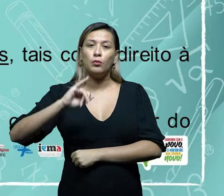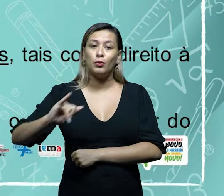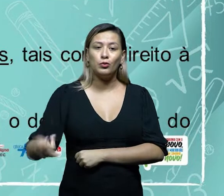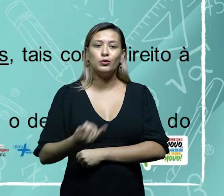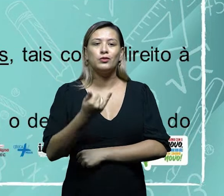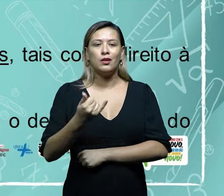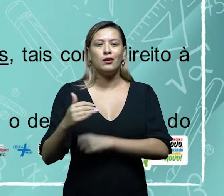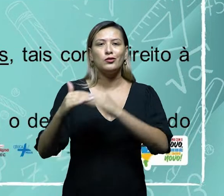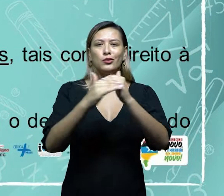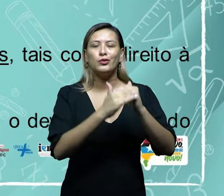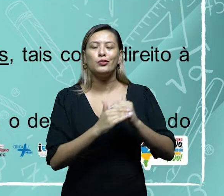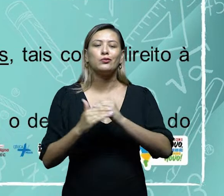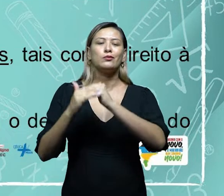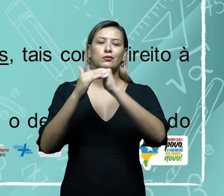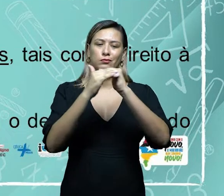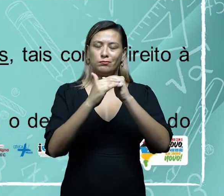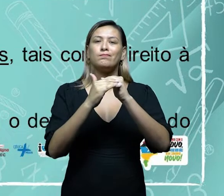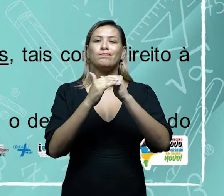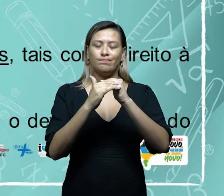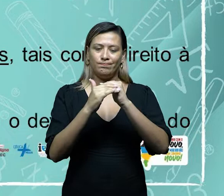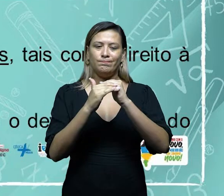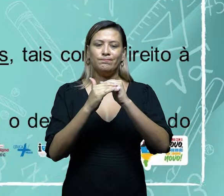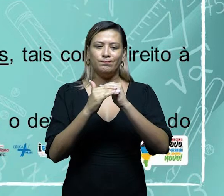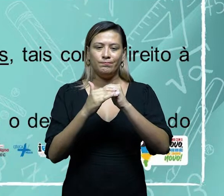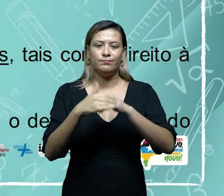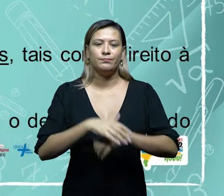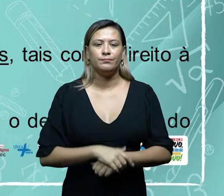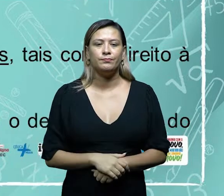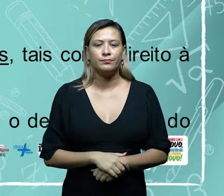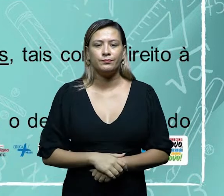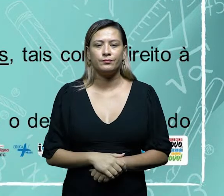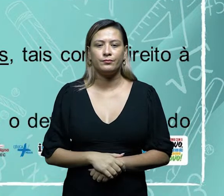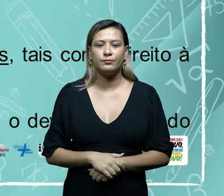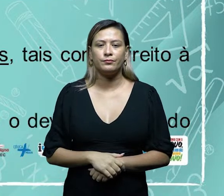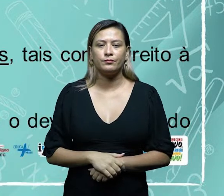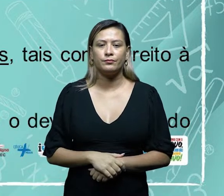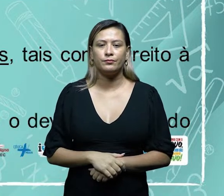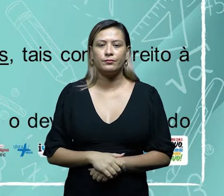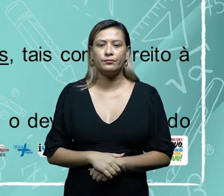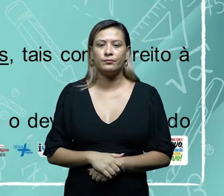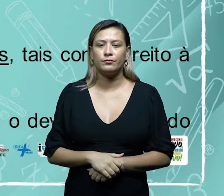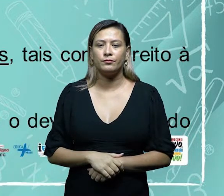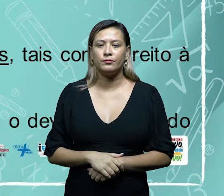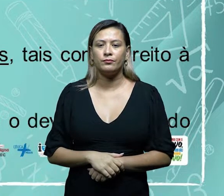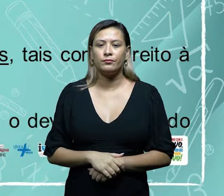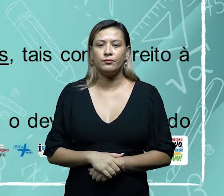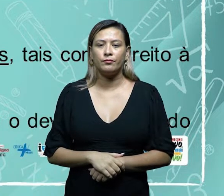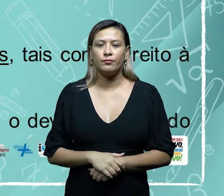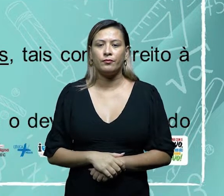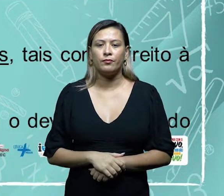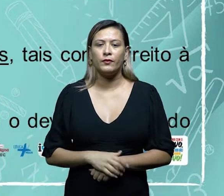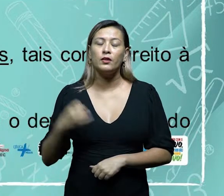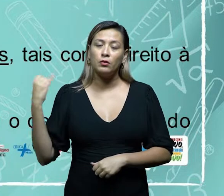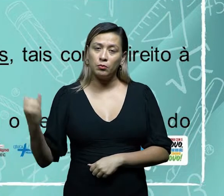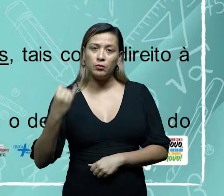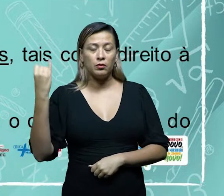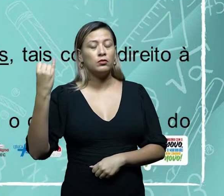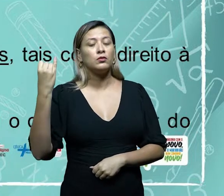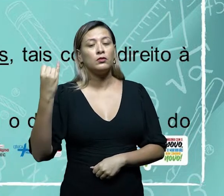a oportunidade, né? A oportunidades iguais, né? Considerando as suas condições diferentes.